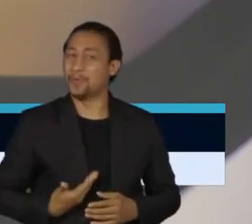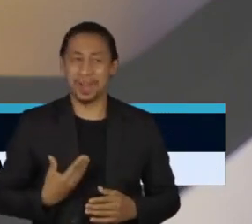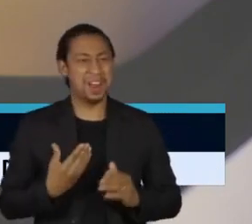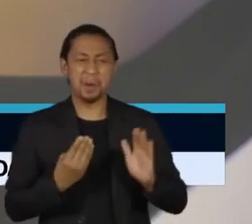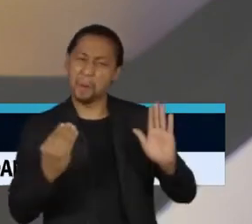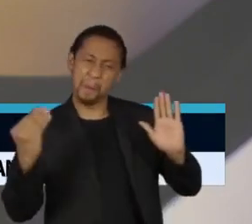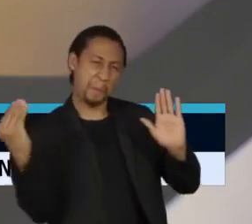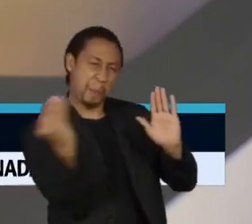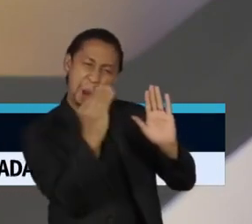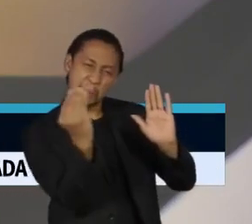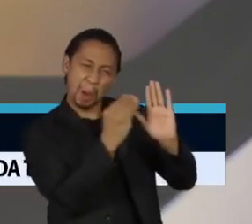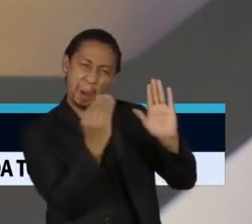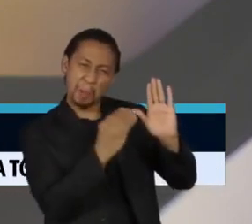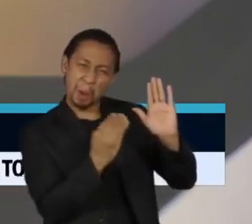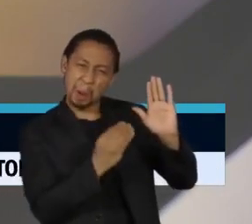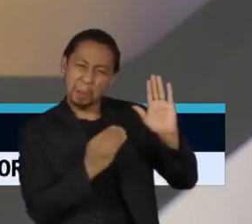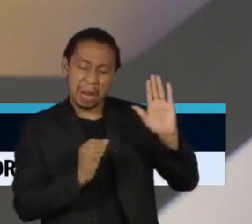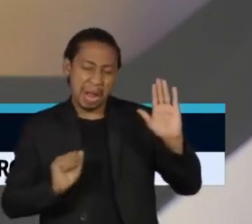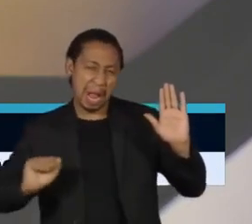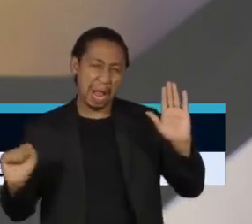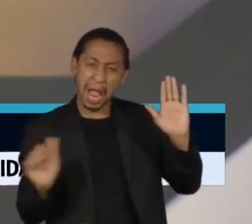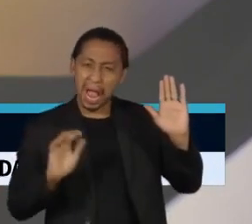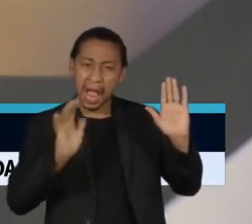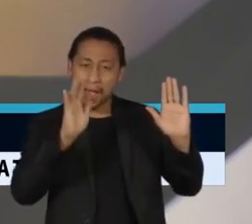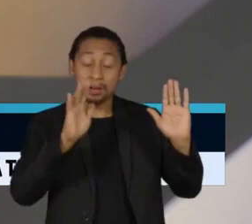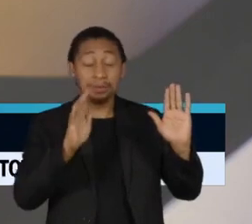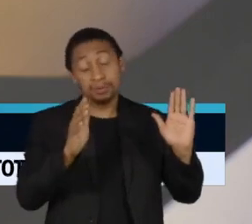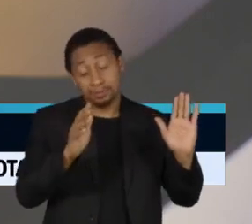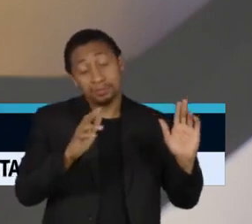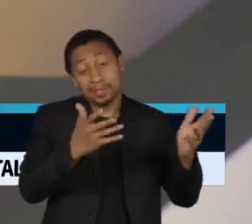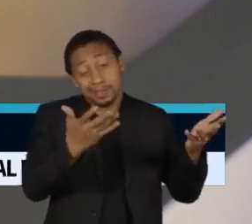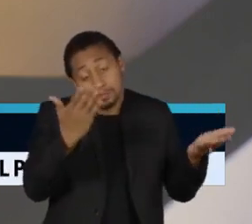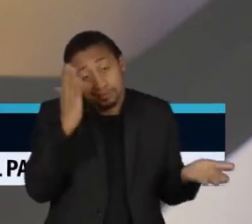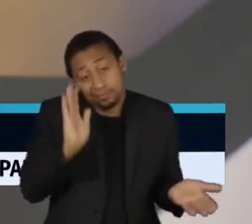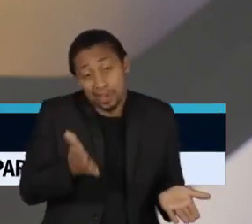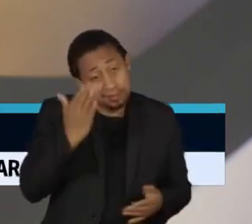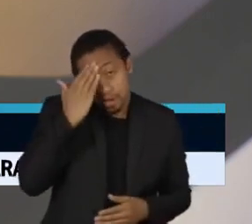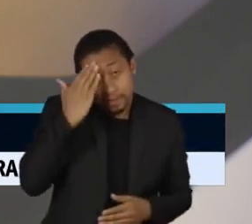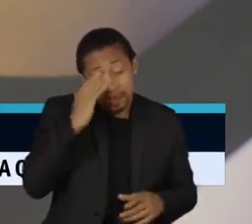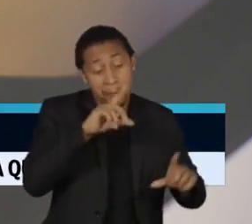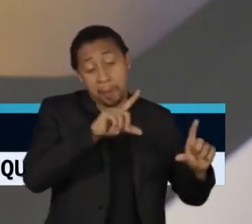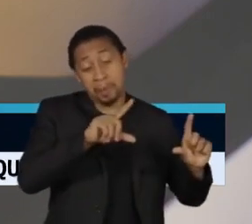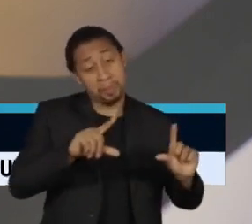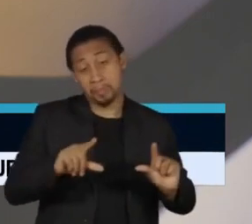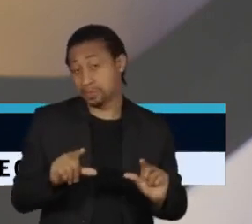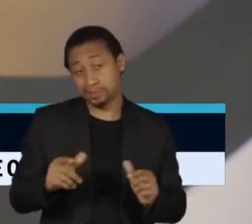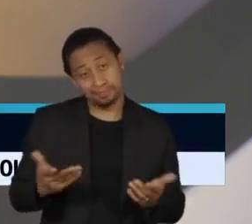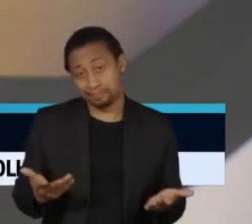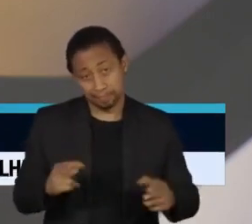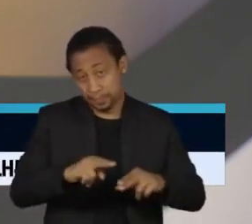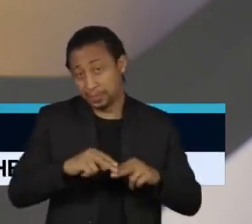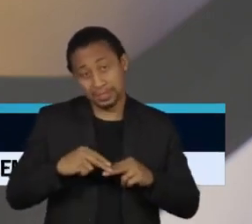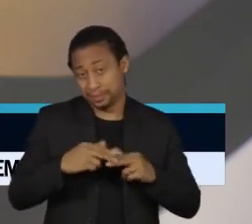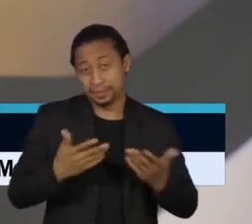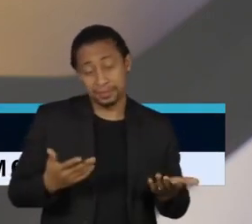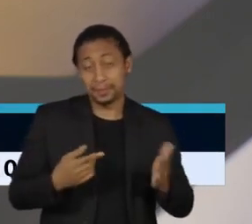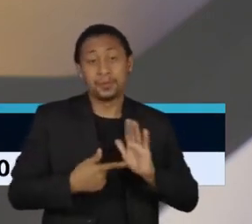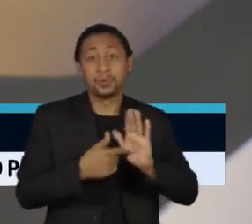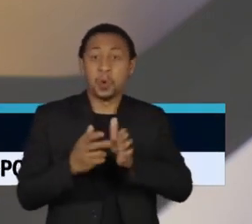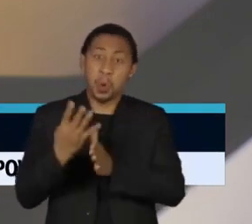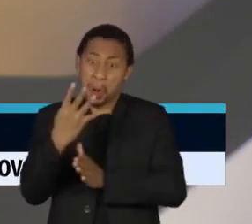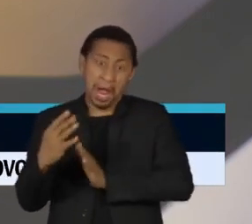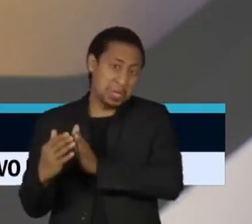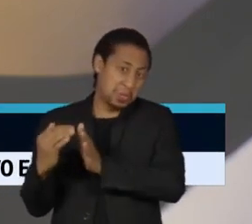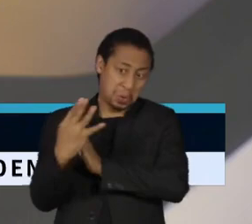para conseguir exatamente o que está sendo votado agora né são 145 bilhões fora do teto mais a possibilidade de 23